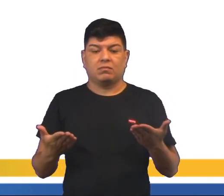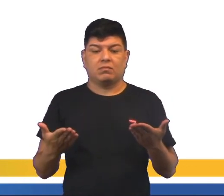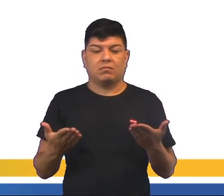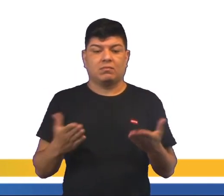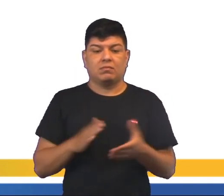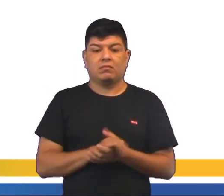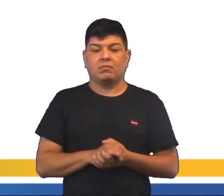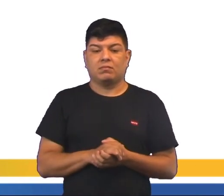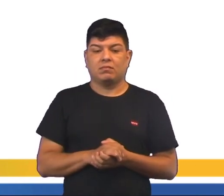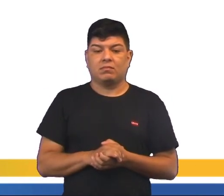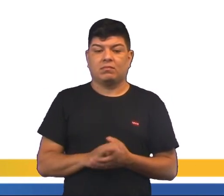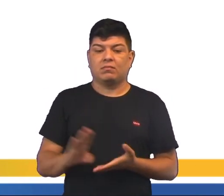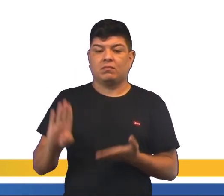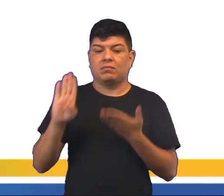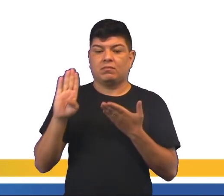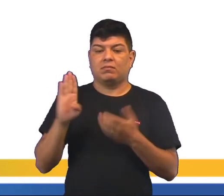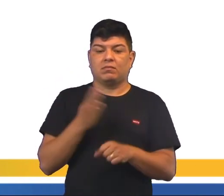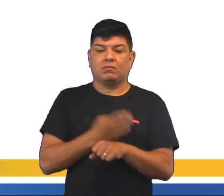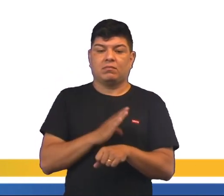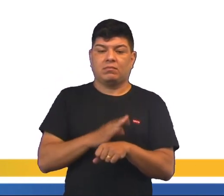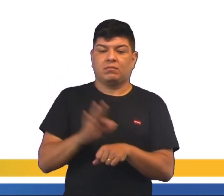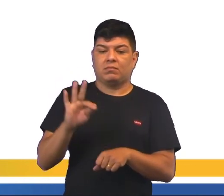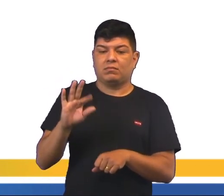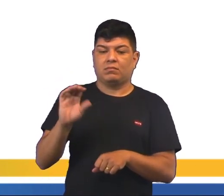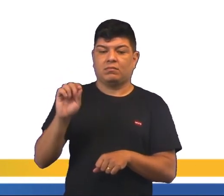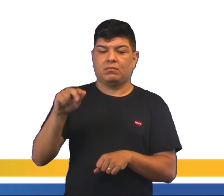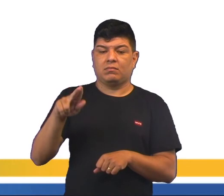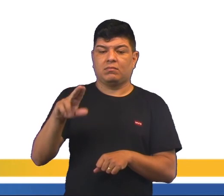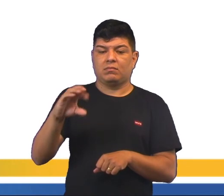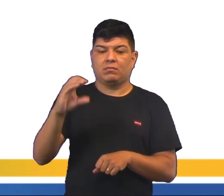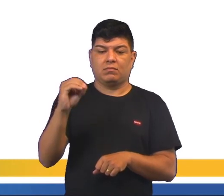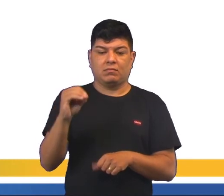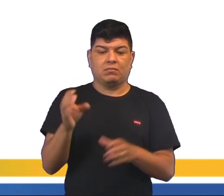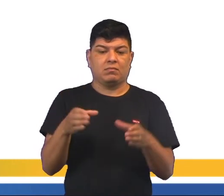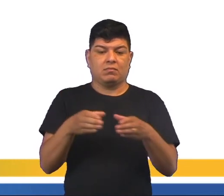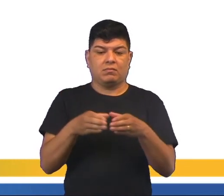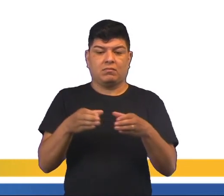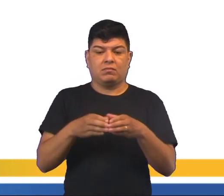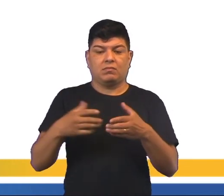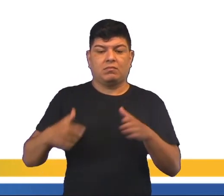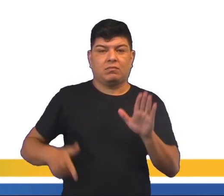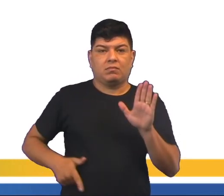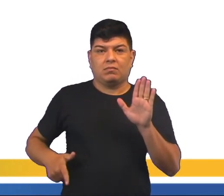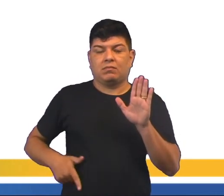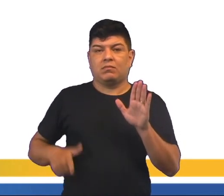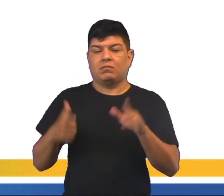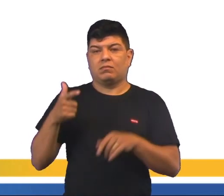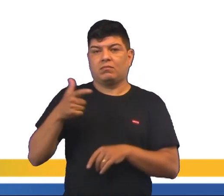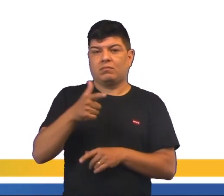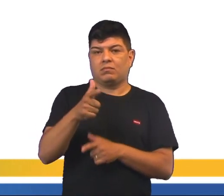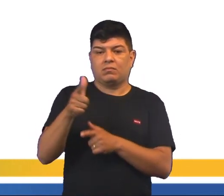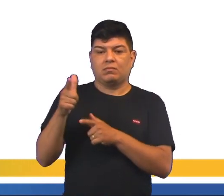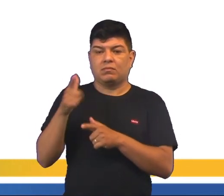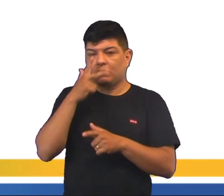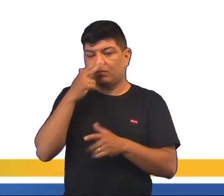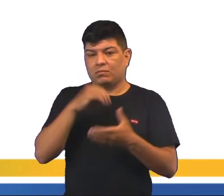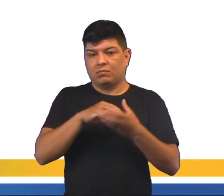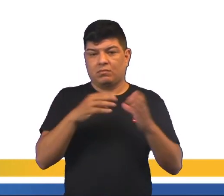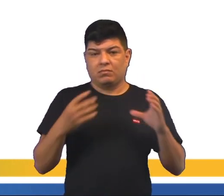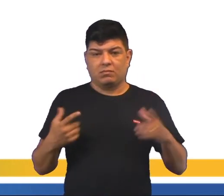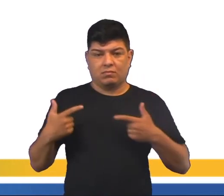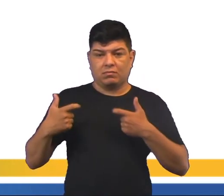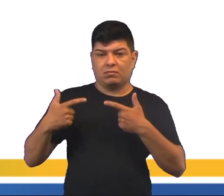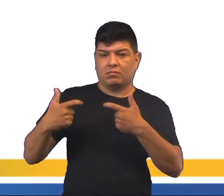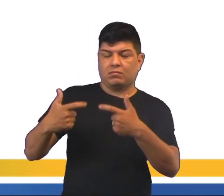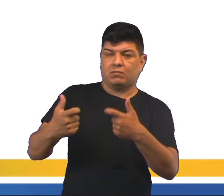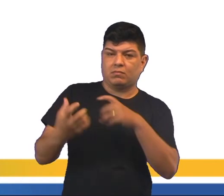letra B, a prática do foquismo, né, com grupos armados que se dedicavam à luta armada caracterizada pela